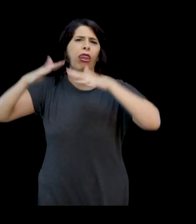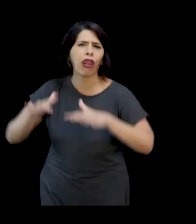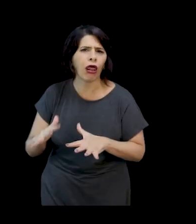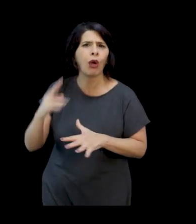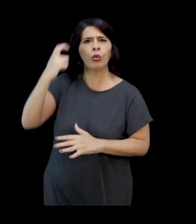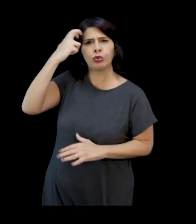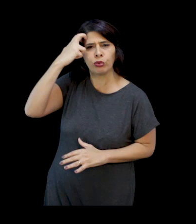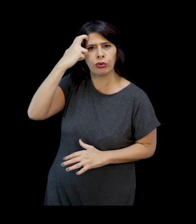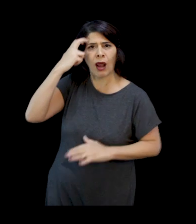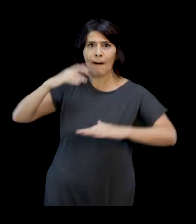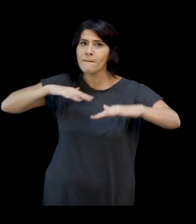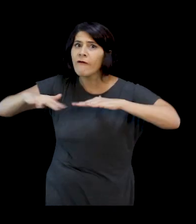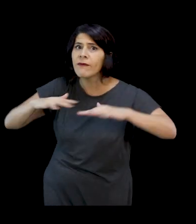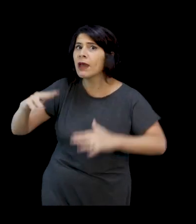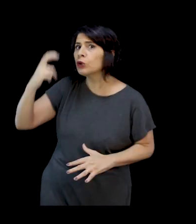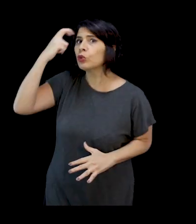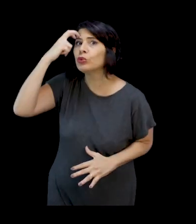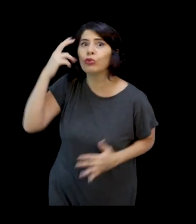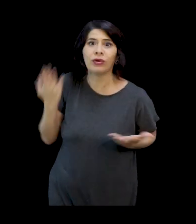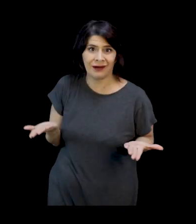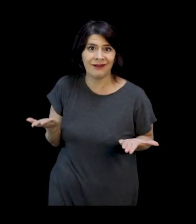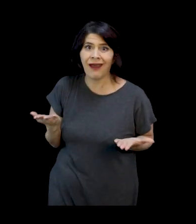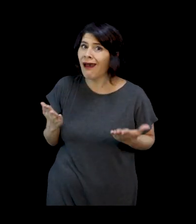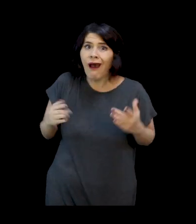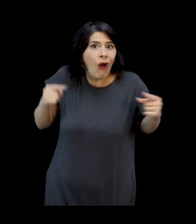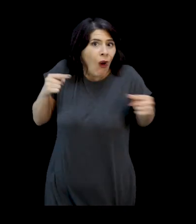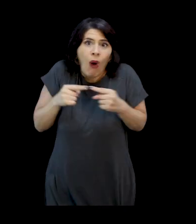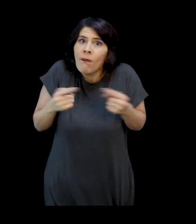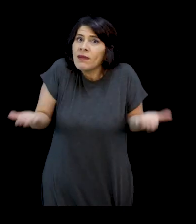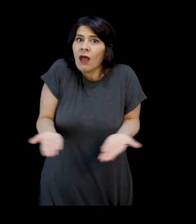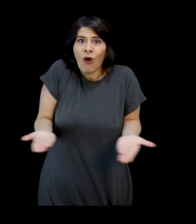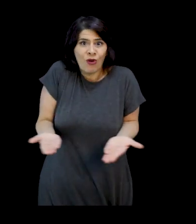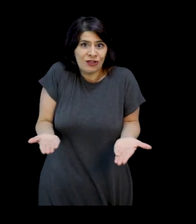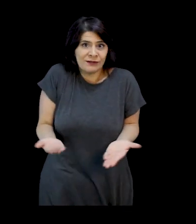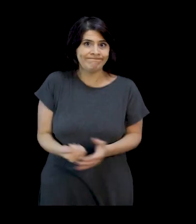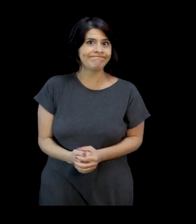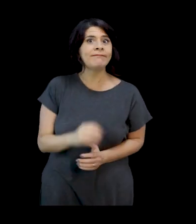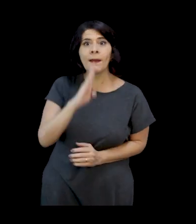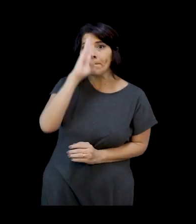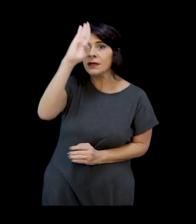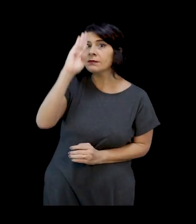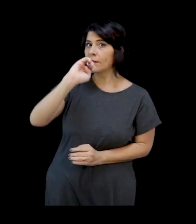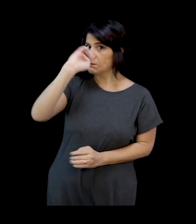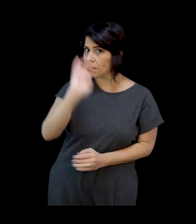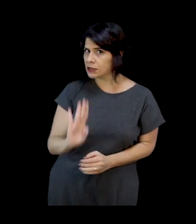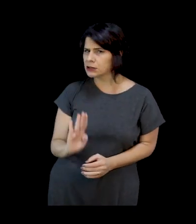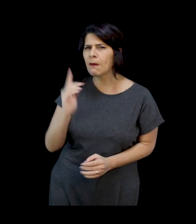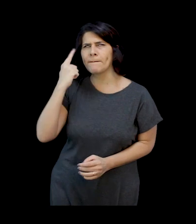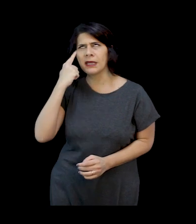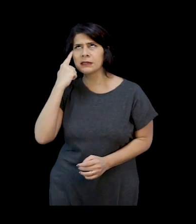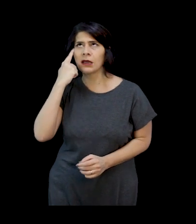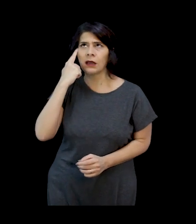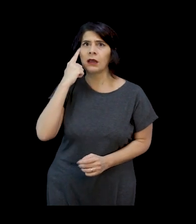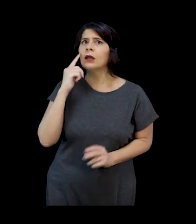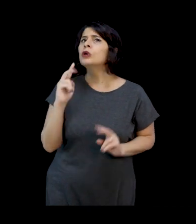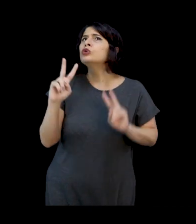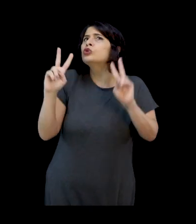como o Brasil, onde parece que tratar de cultura, falar de cultura, não